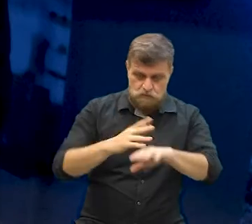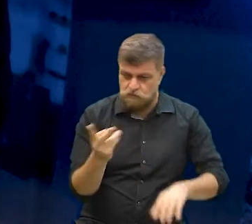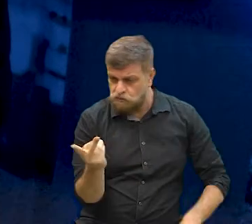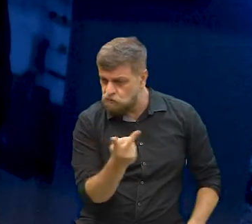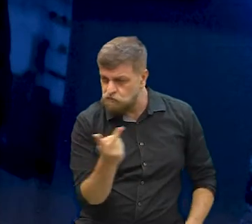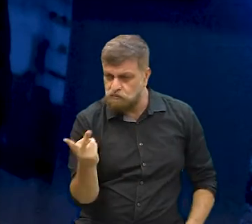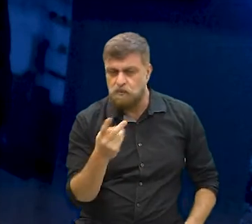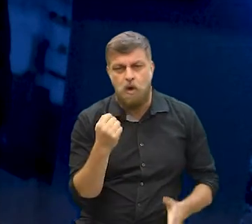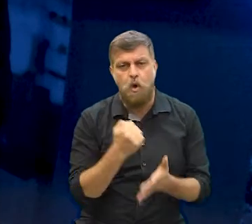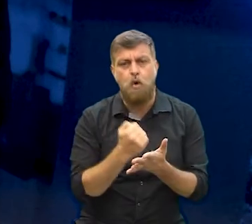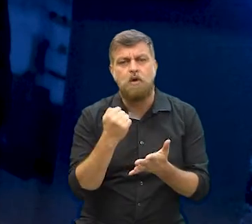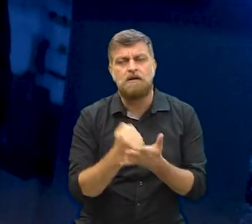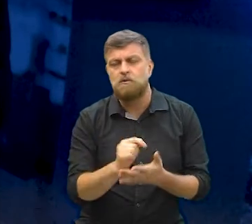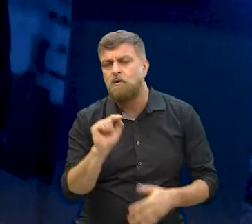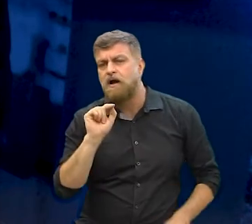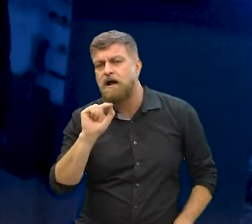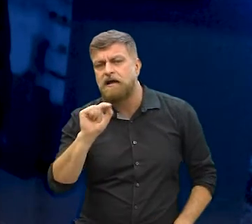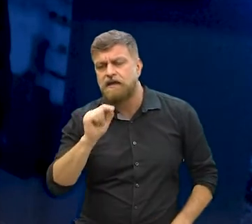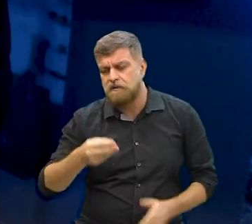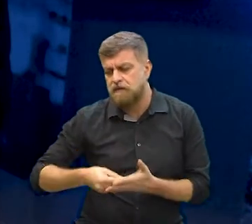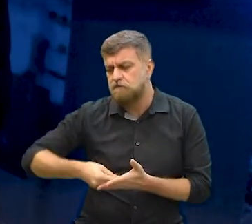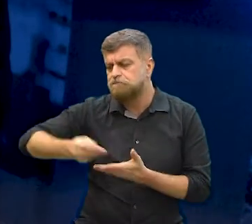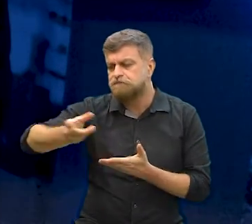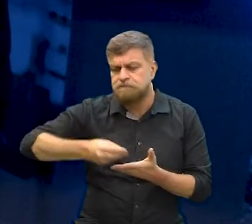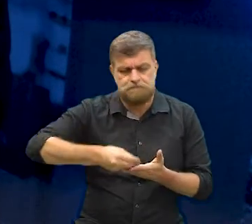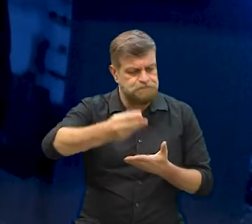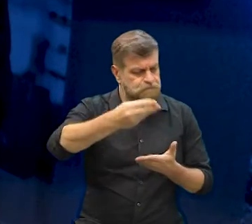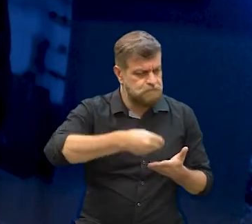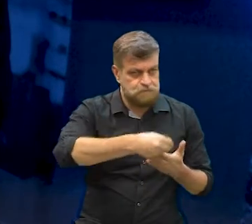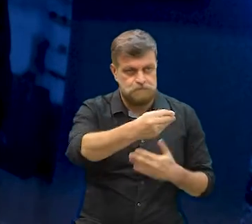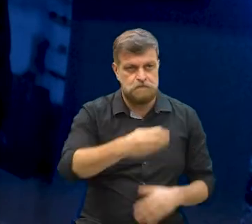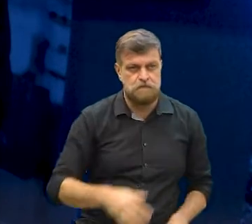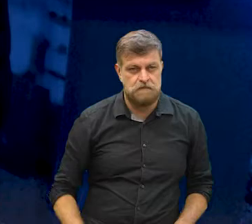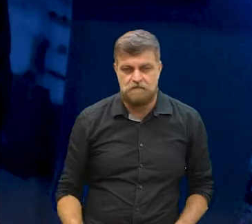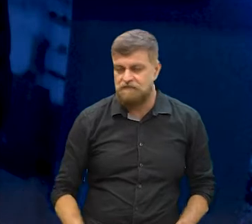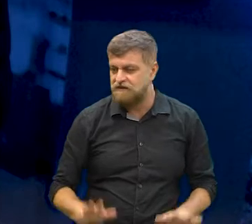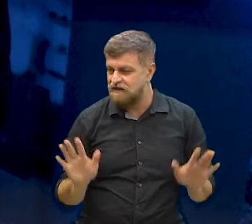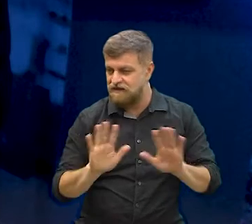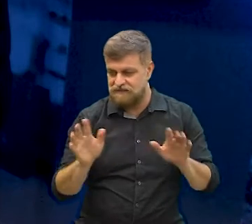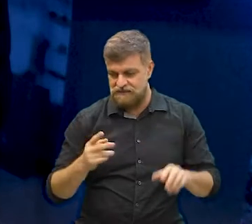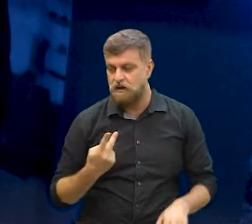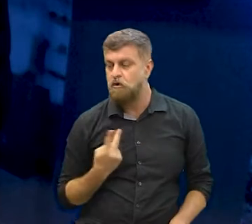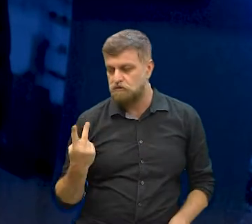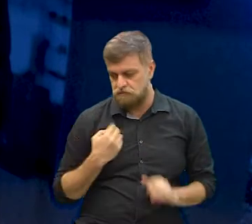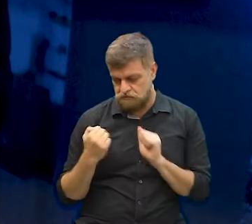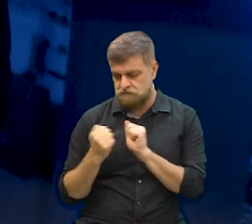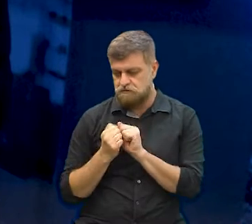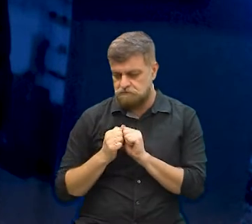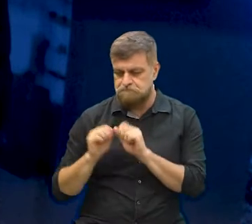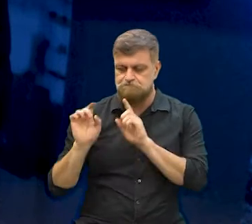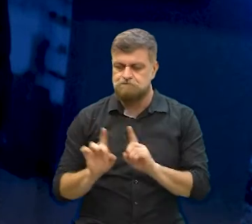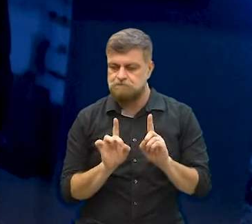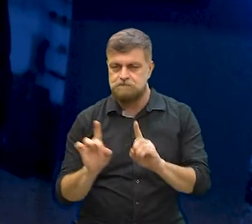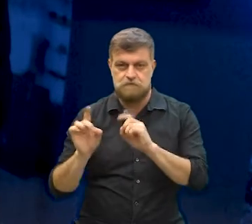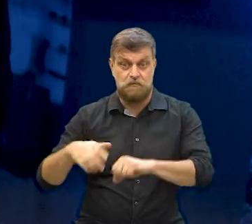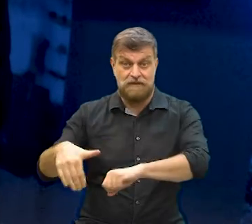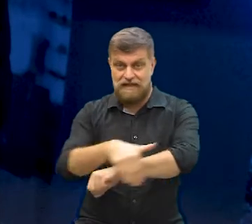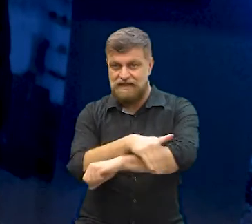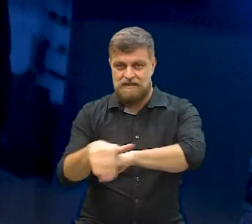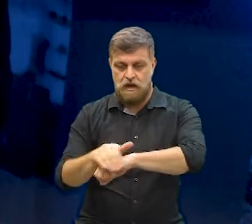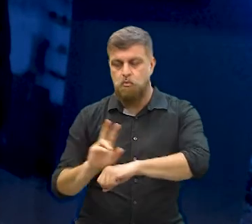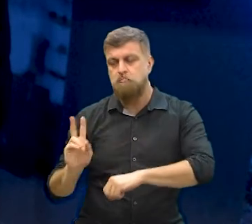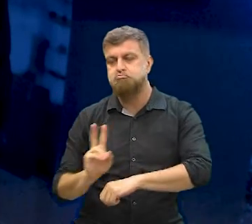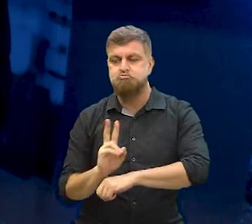mesmos contratou quem para panfletar? Como foi isso? Não teve ninguém panfletando, não. Era eu e ele mesmo na